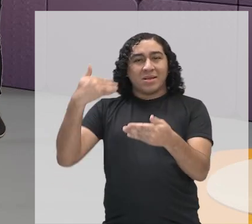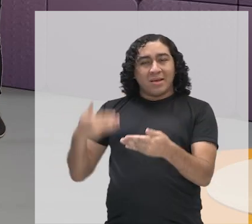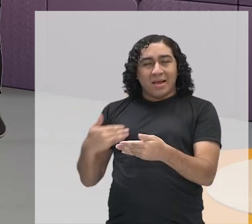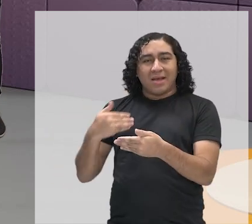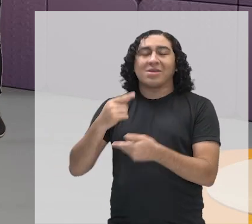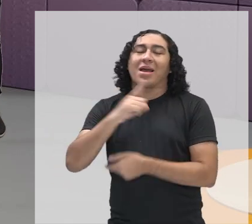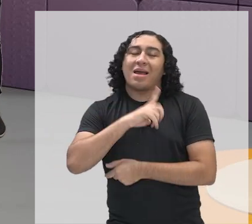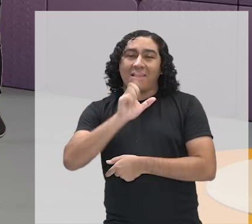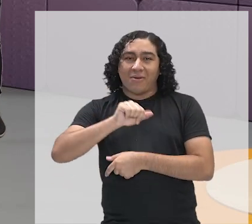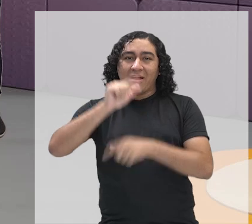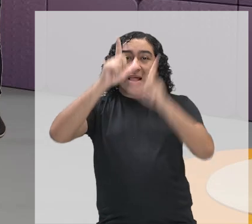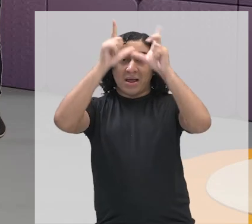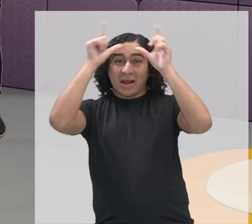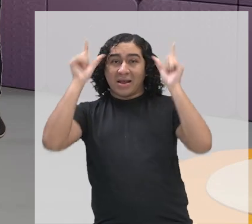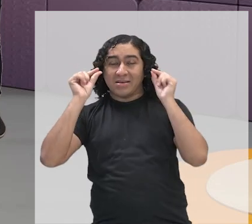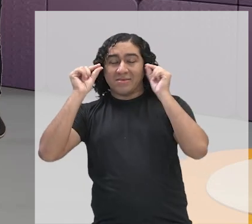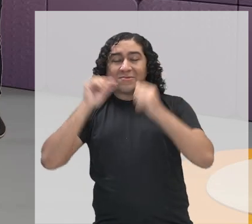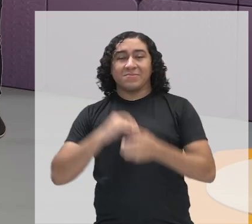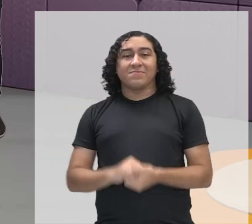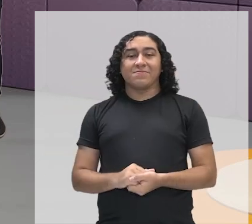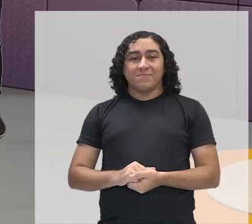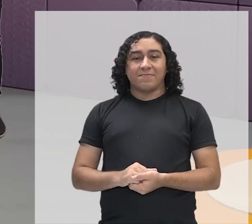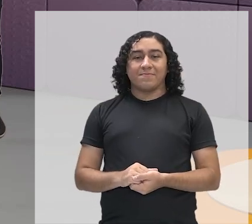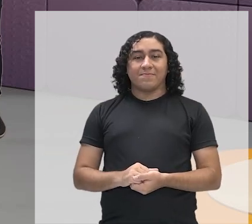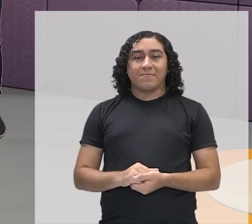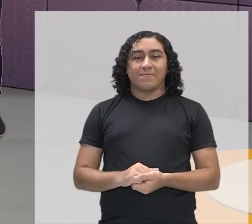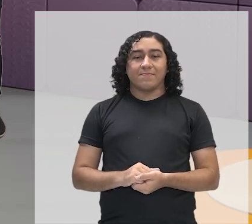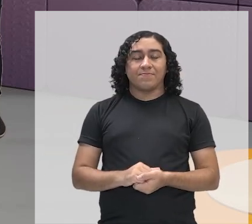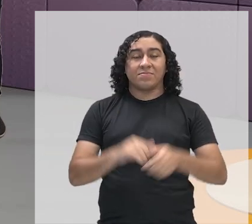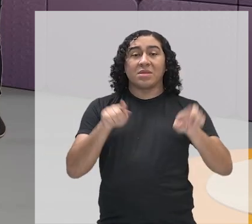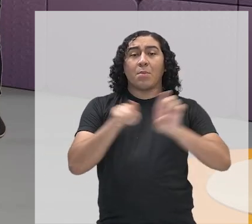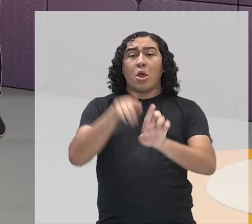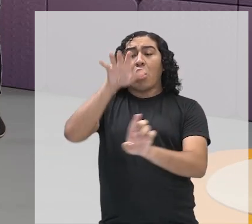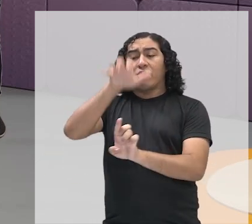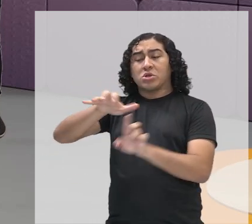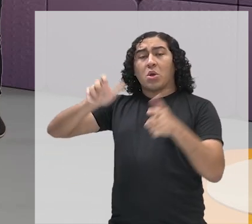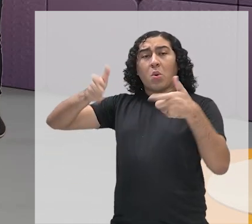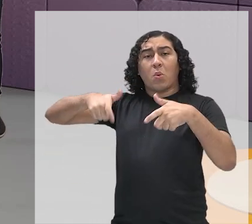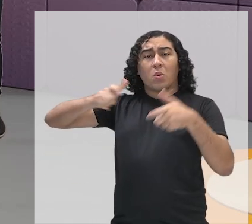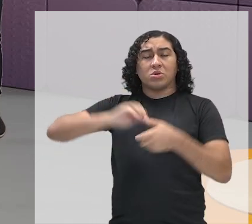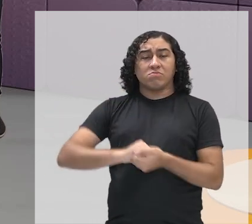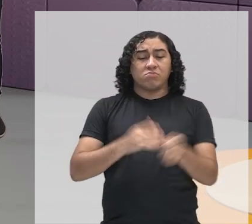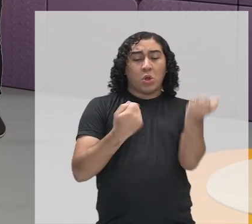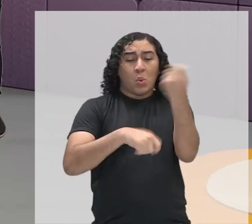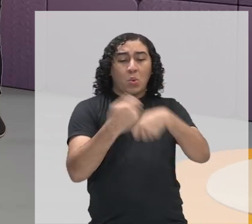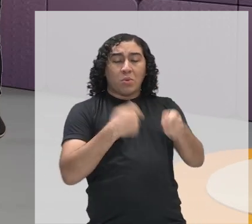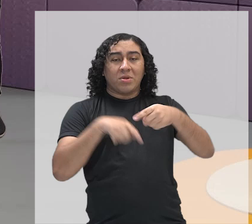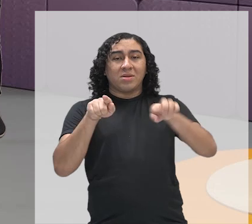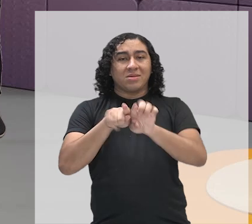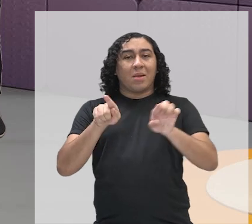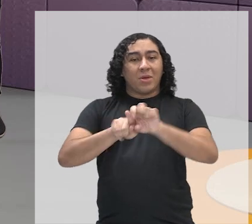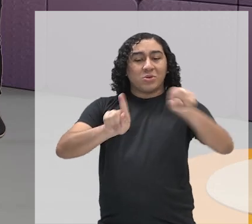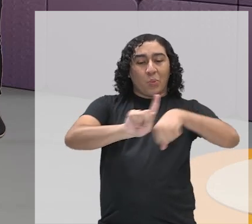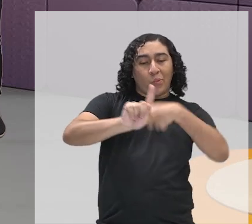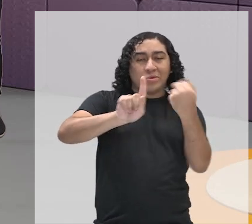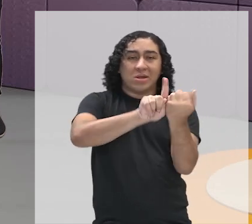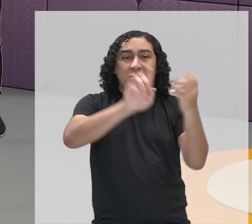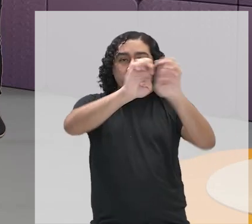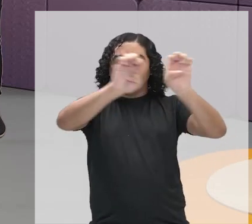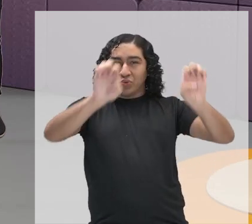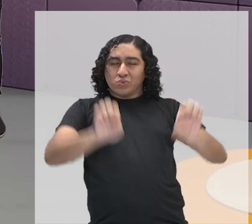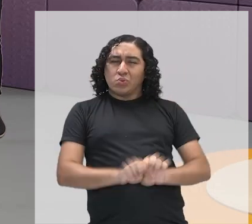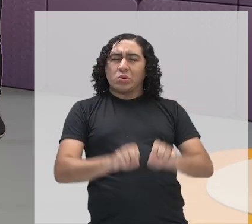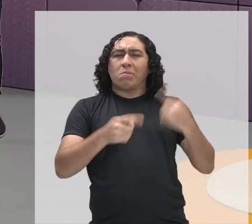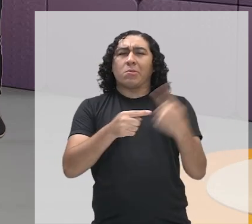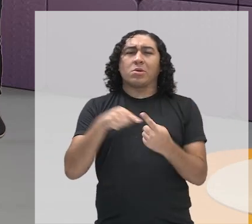de Grécia Antiga. E a gente também tem essa influência aonde? Na economia e socialmente. Afinal de contas, a